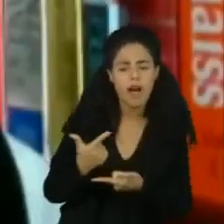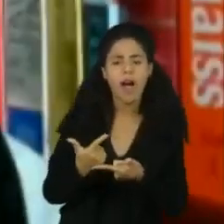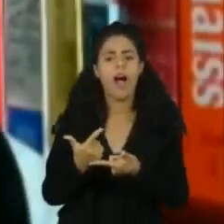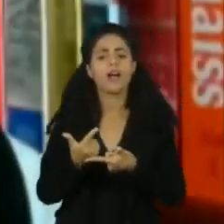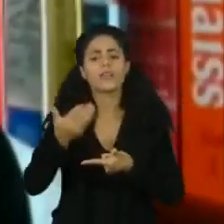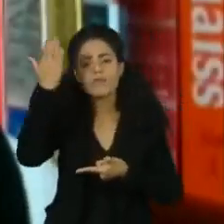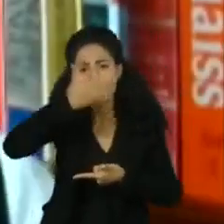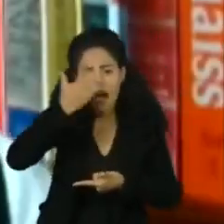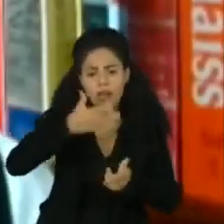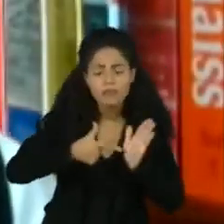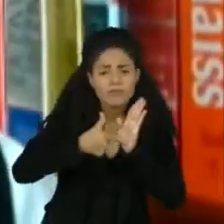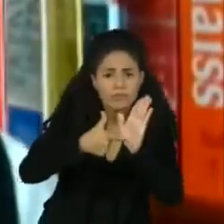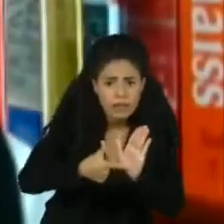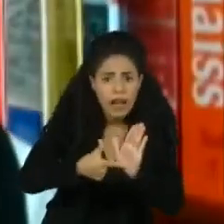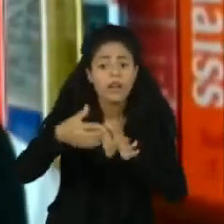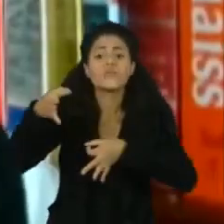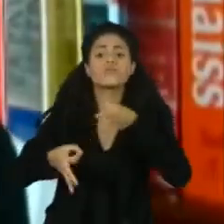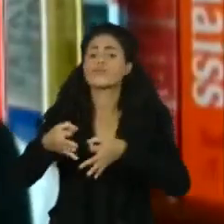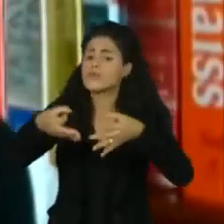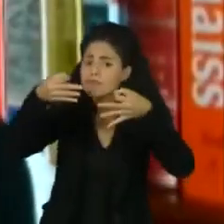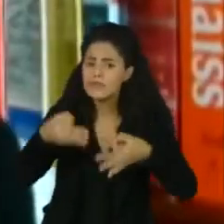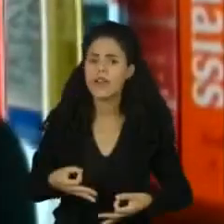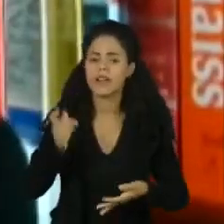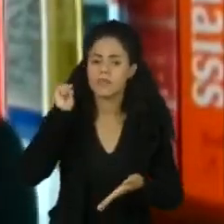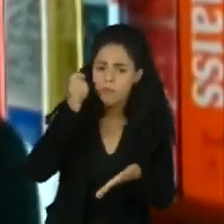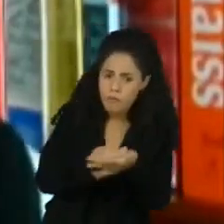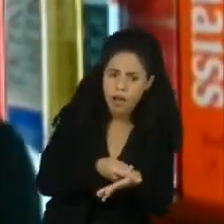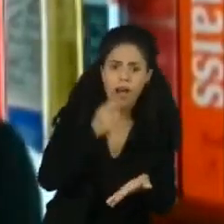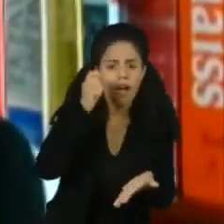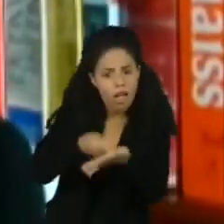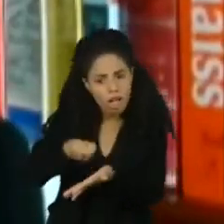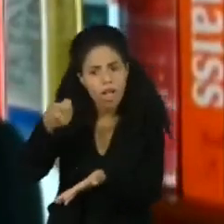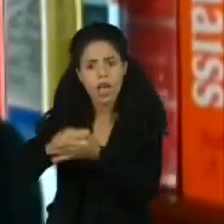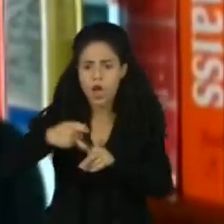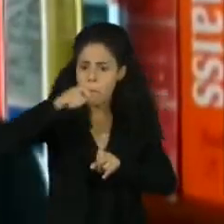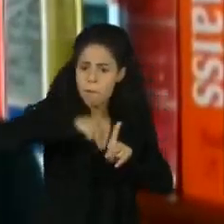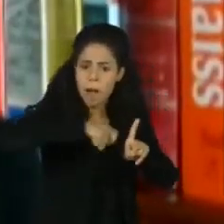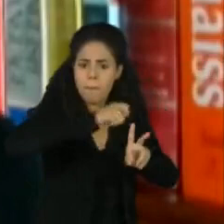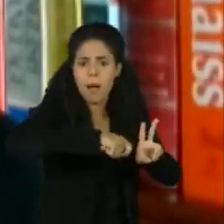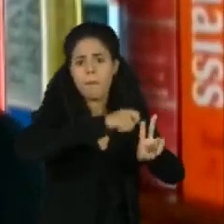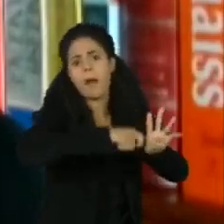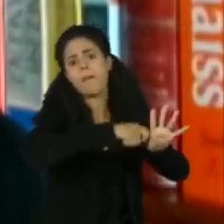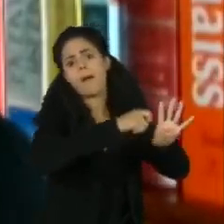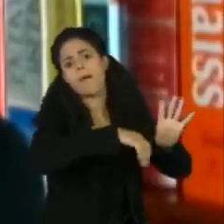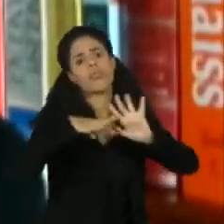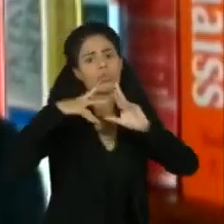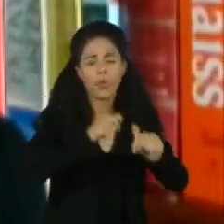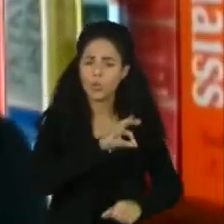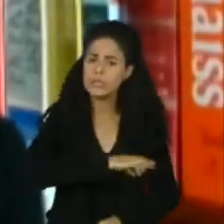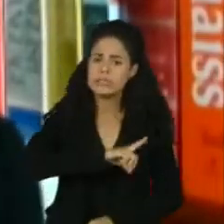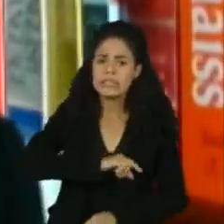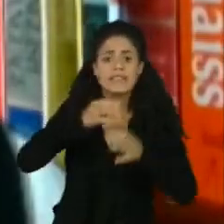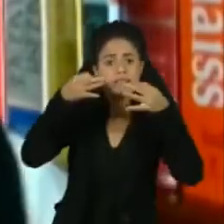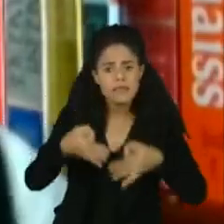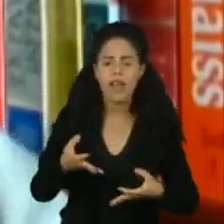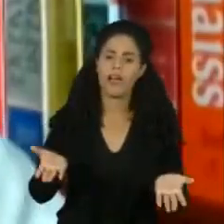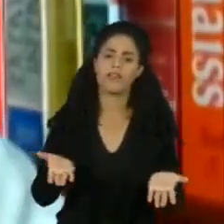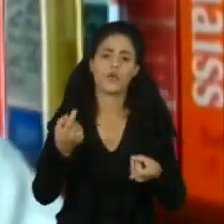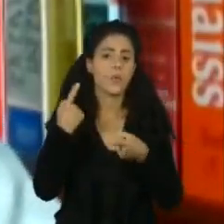reconhecida pela justiça. Disso decorre o pagamento de todo o período de licença maternidade devida e,